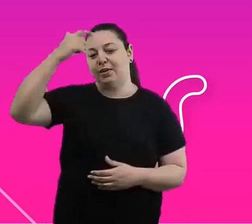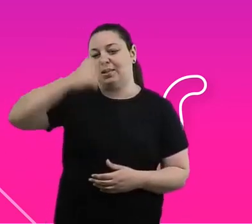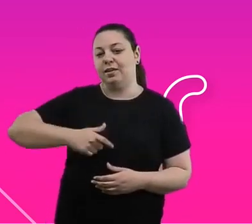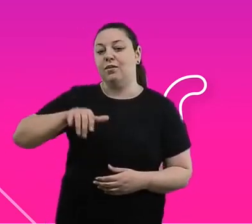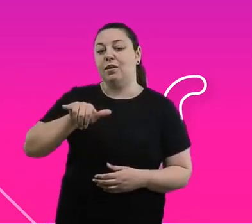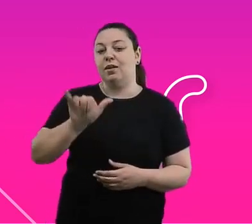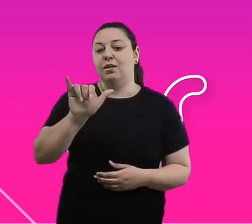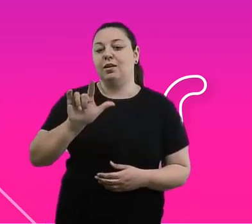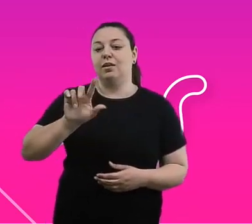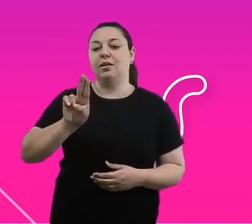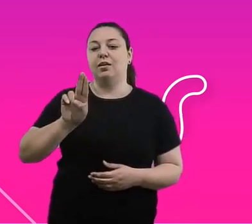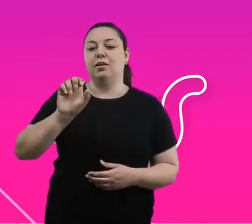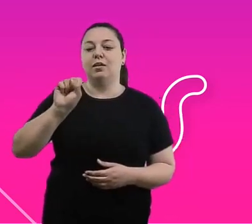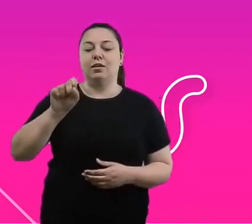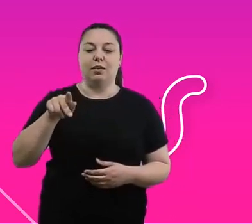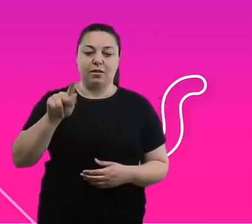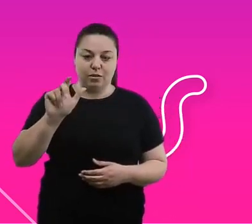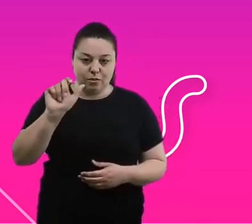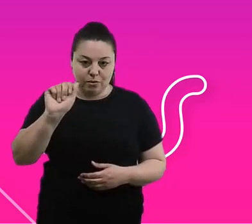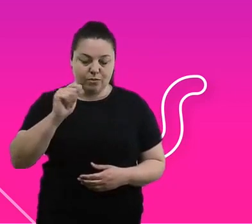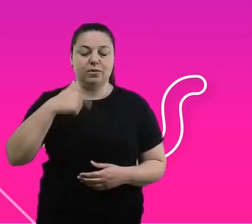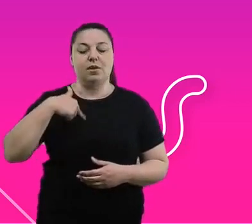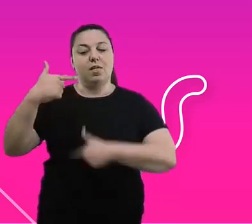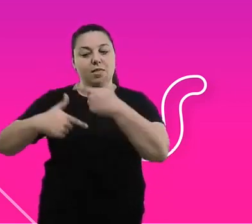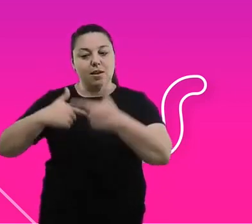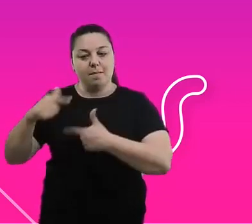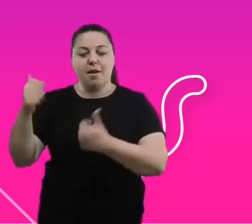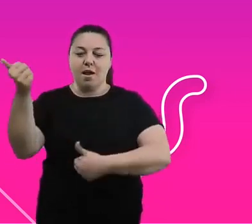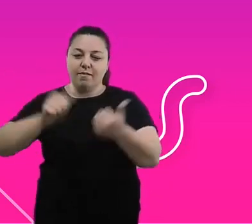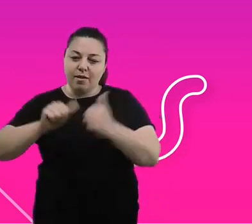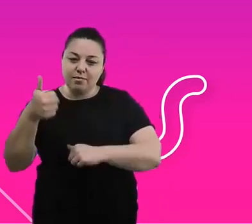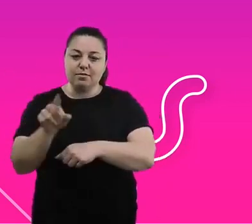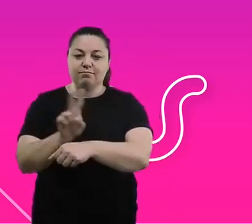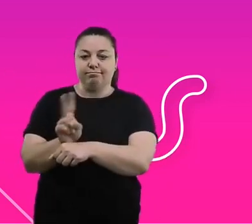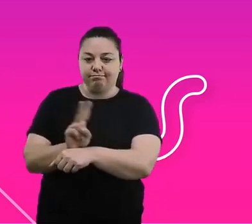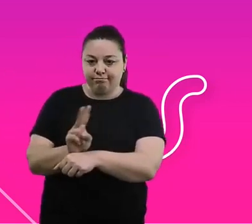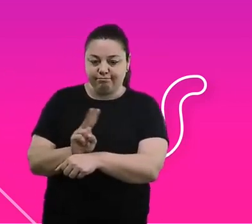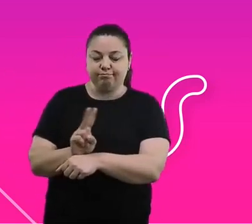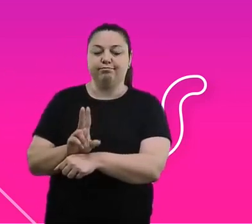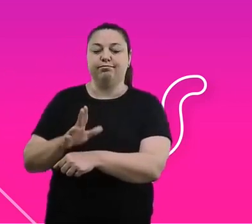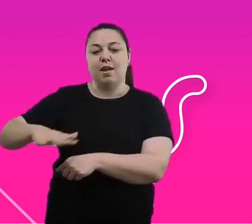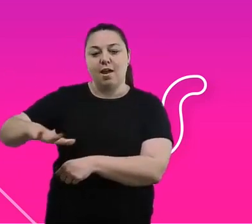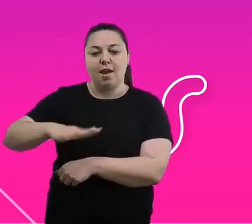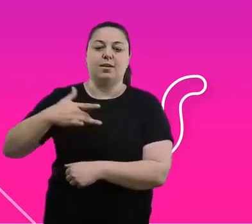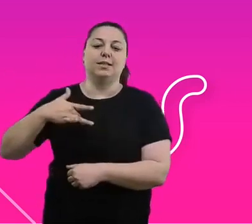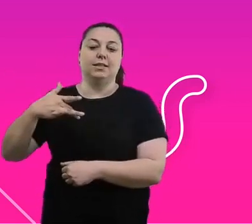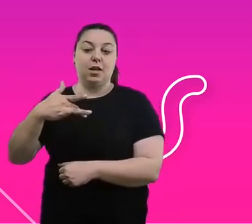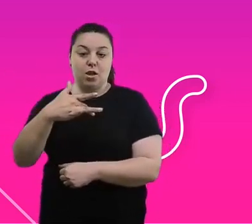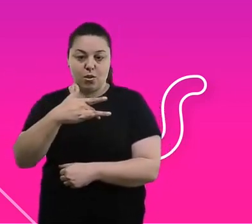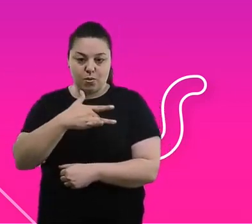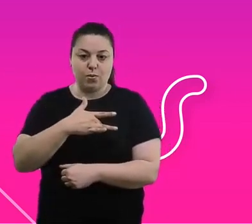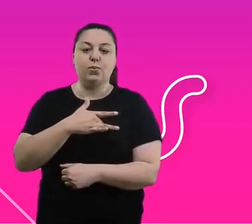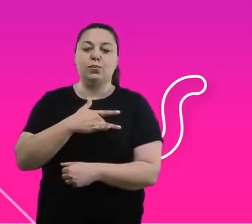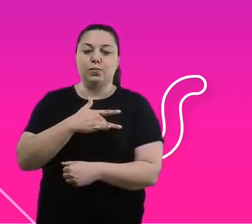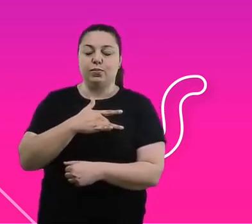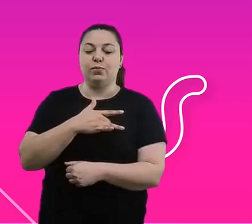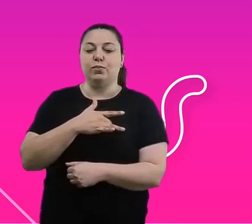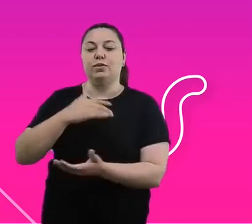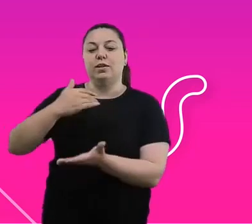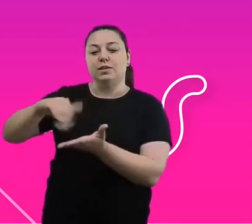necessários para responder, é a base de tudo. E como vocês fizeram tudo ali certo, eu tenho certeza que vocês investiram tempo e